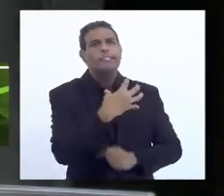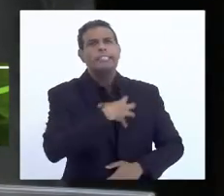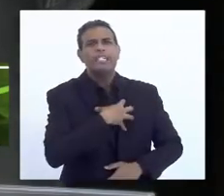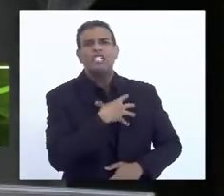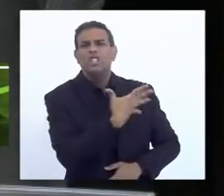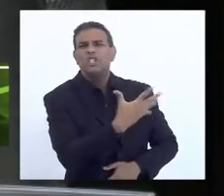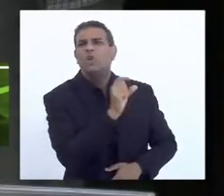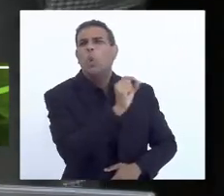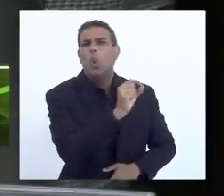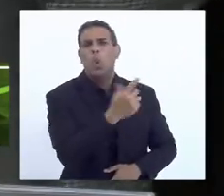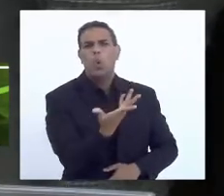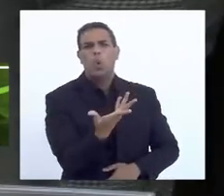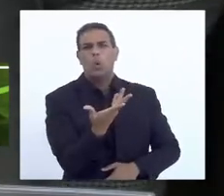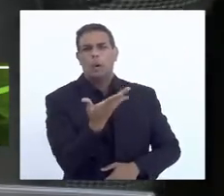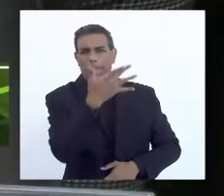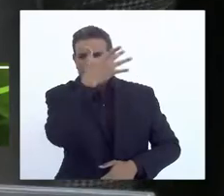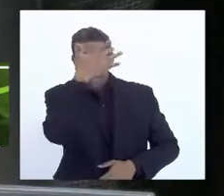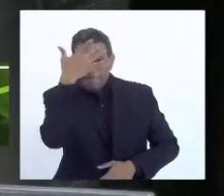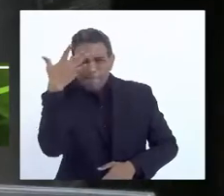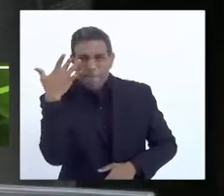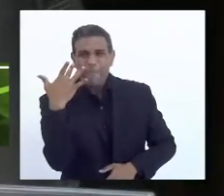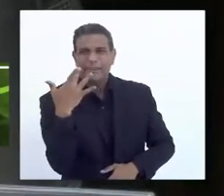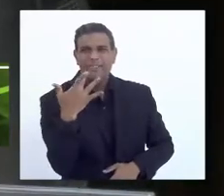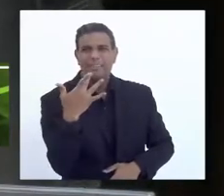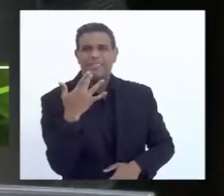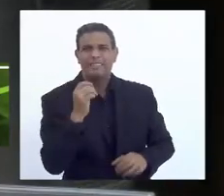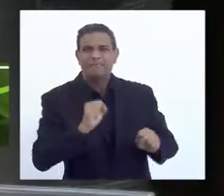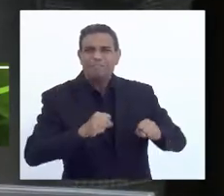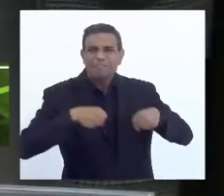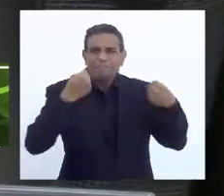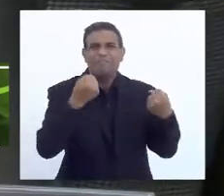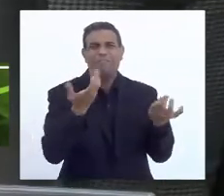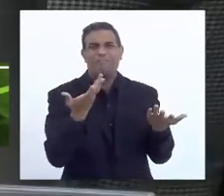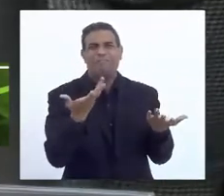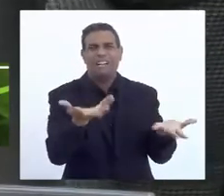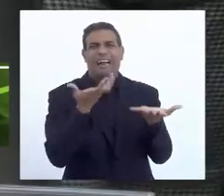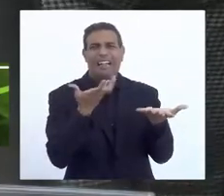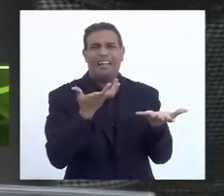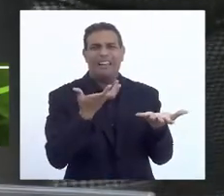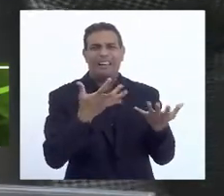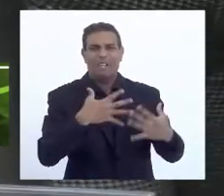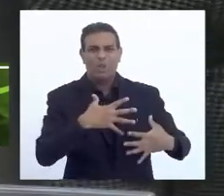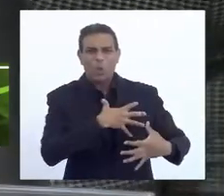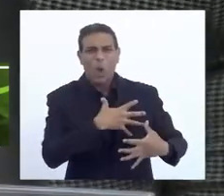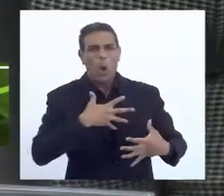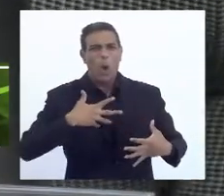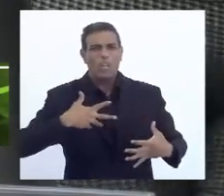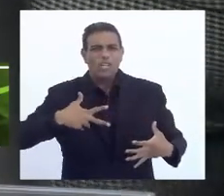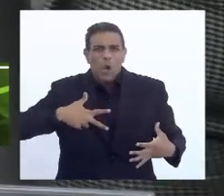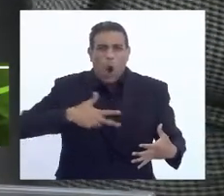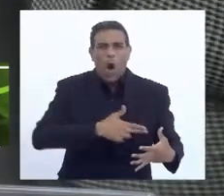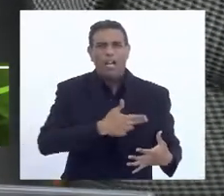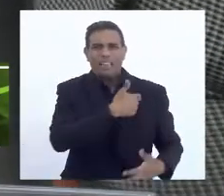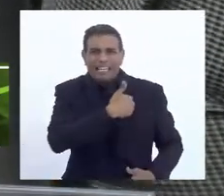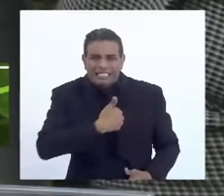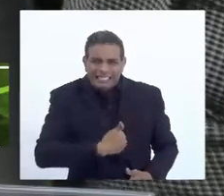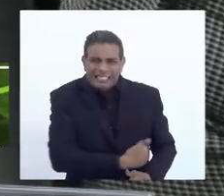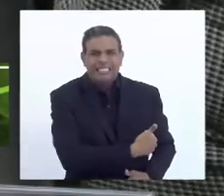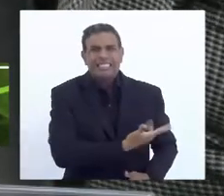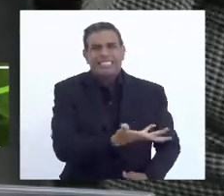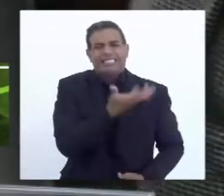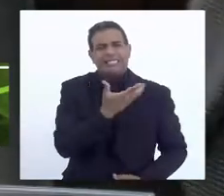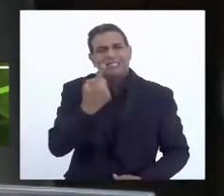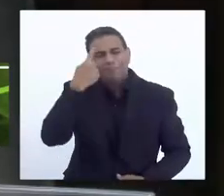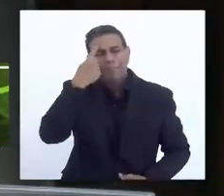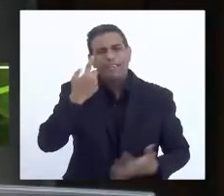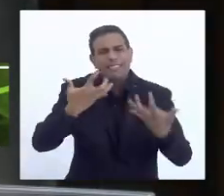muito foi a de querer esfolar a região que o cara tinha me encostado. Sabe,